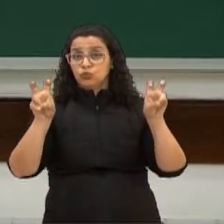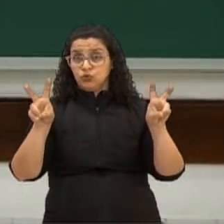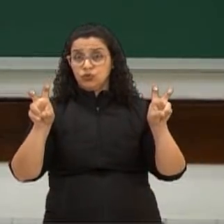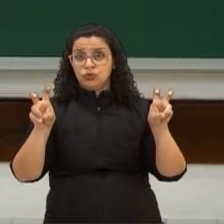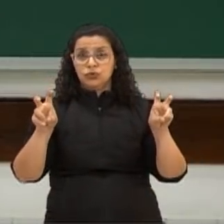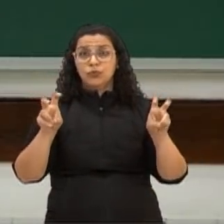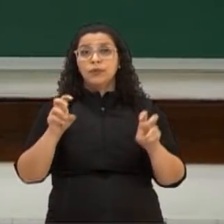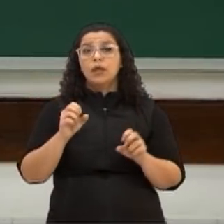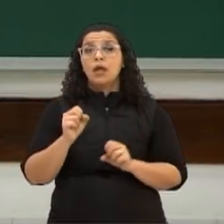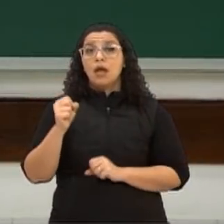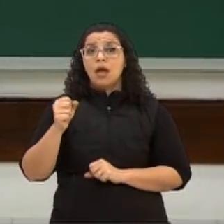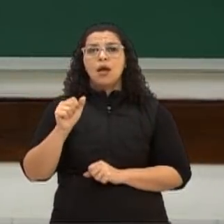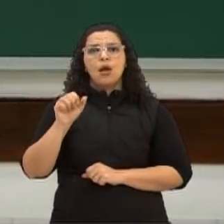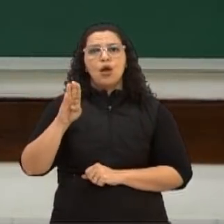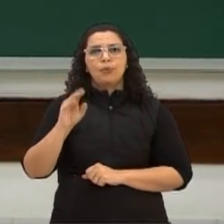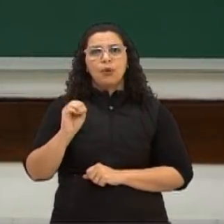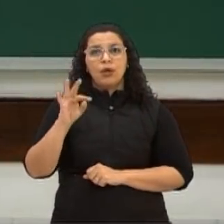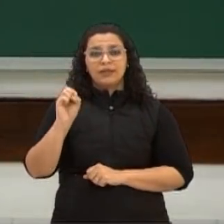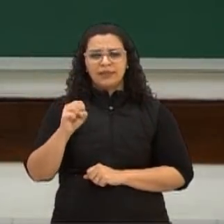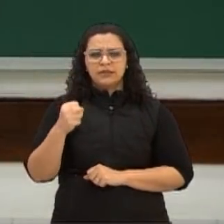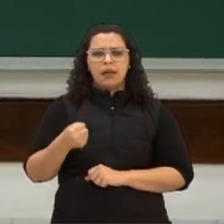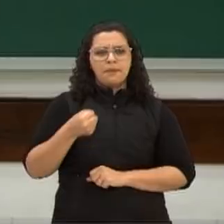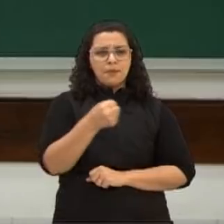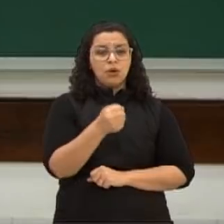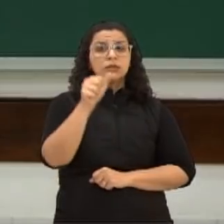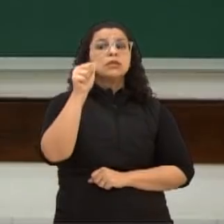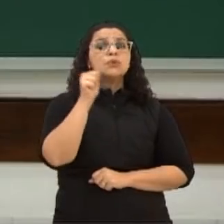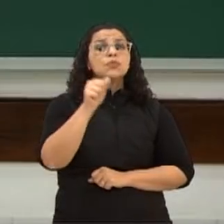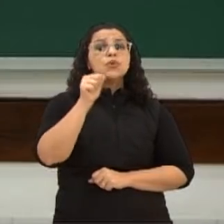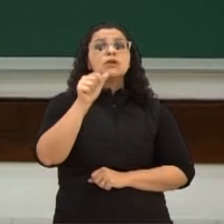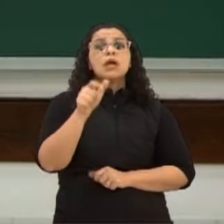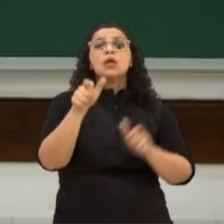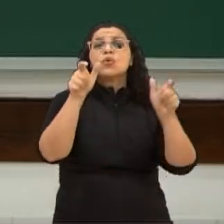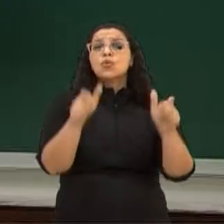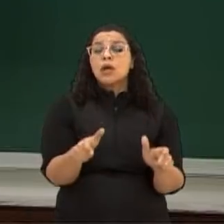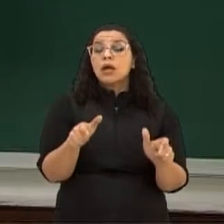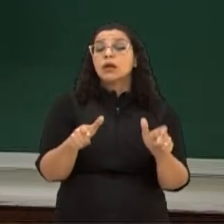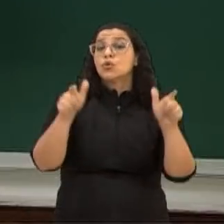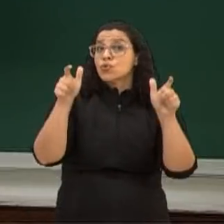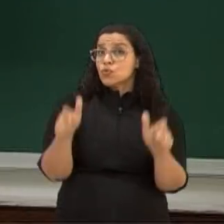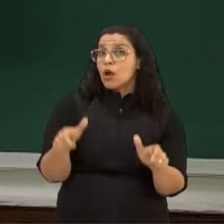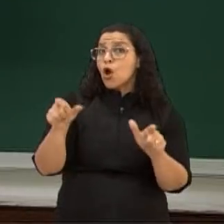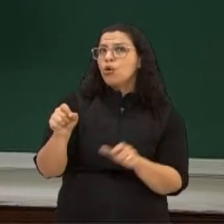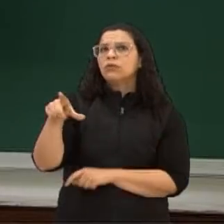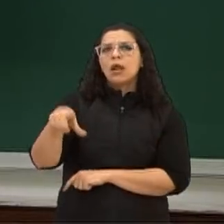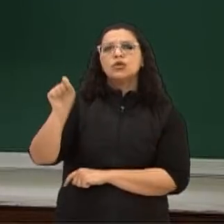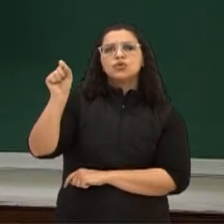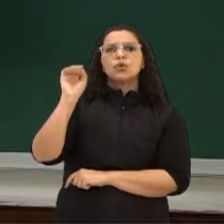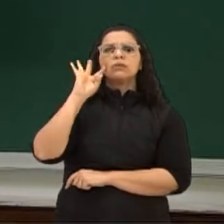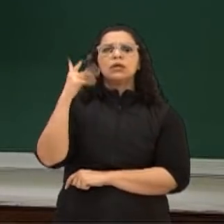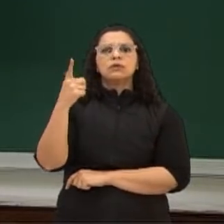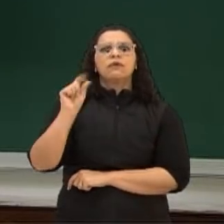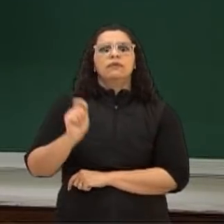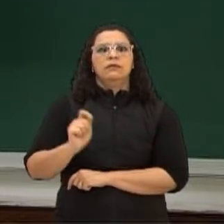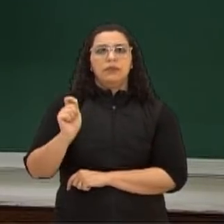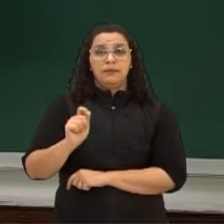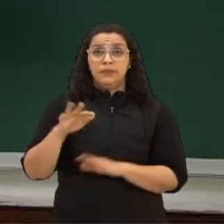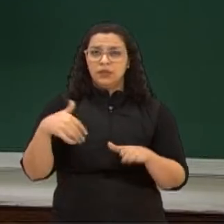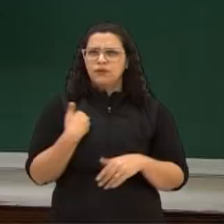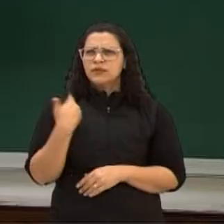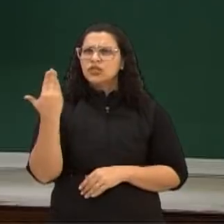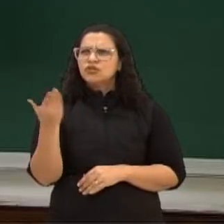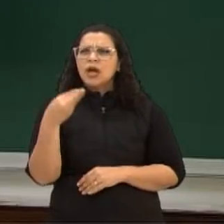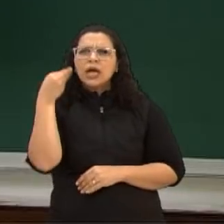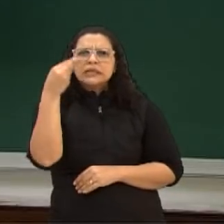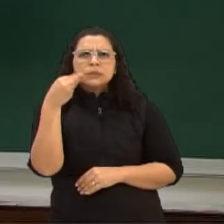lá. Botem as mulheres no lugar em que se tomam decisões. Por aquilo que